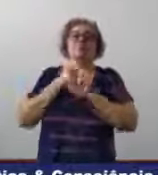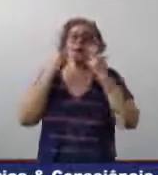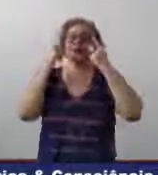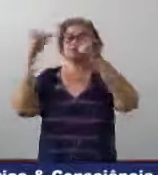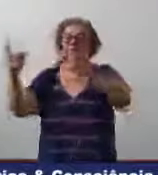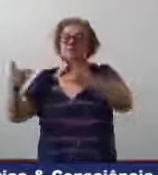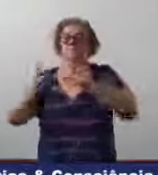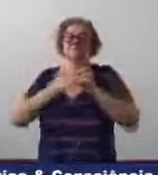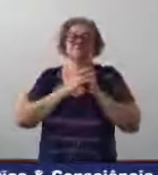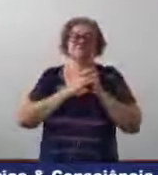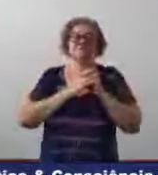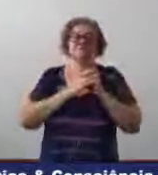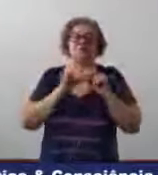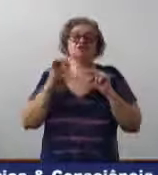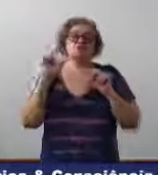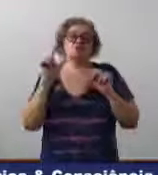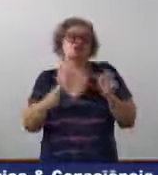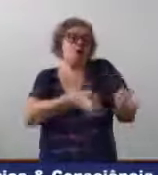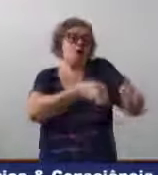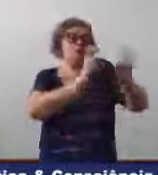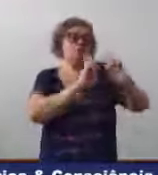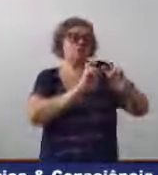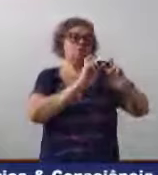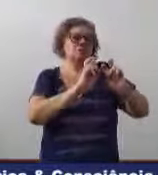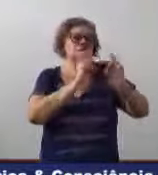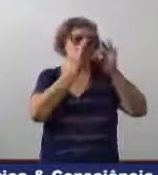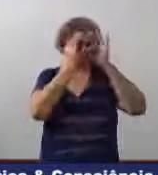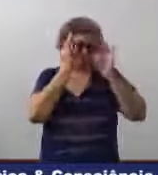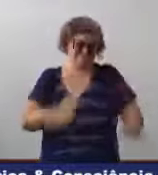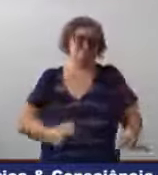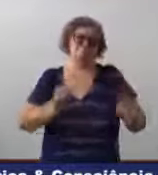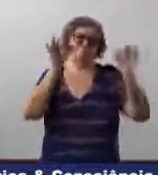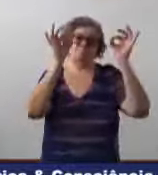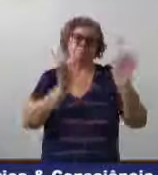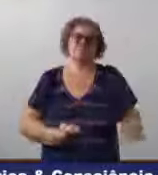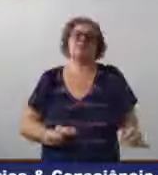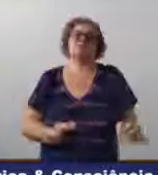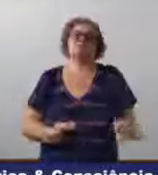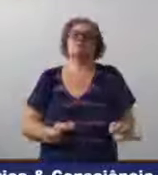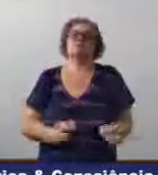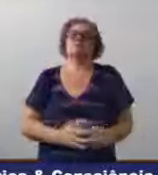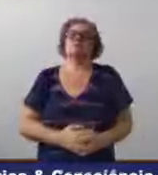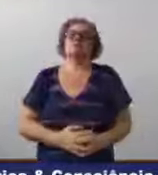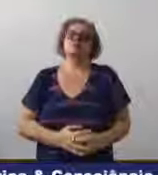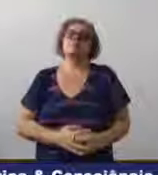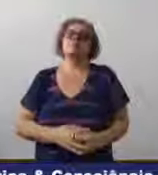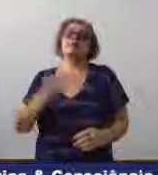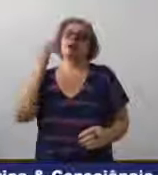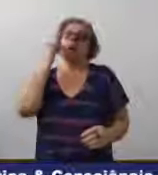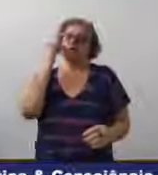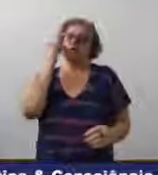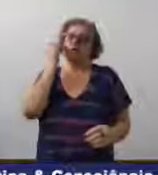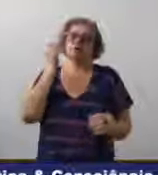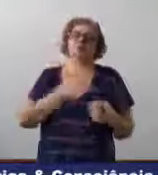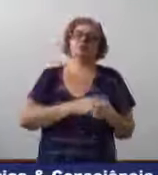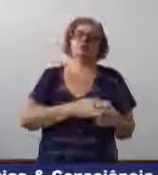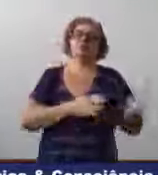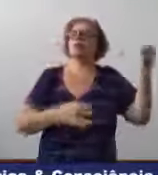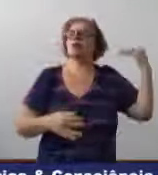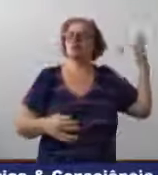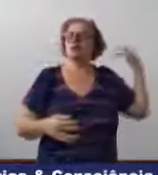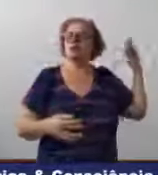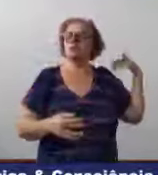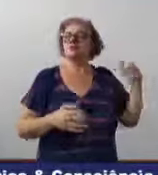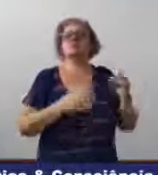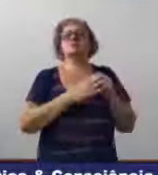do observador, a não ser na descoberta de fatos já existentes. Então, nós